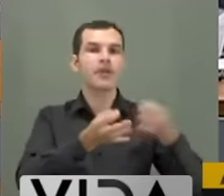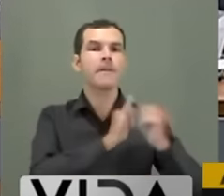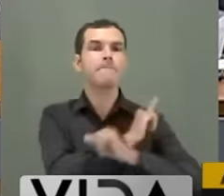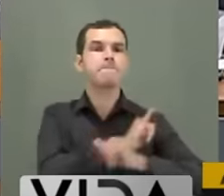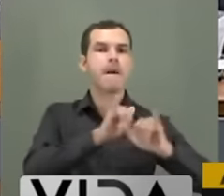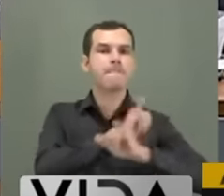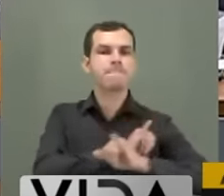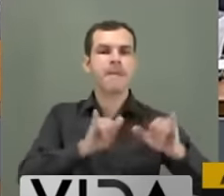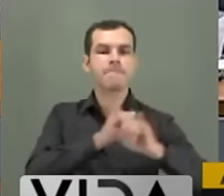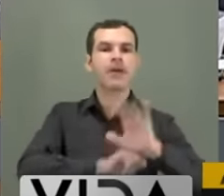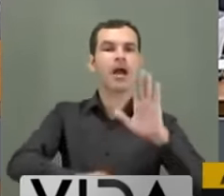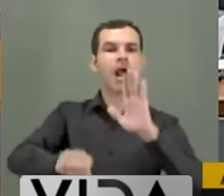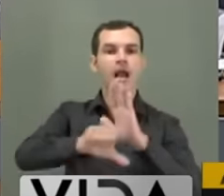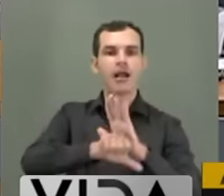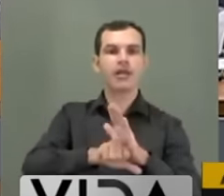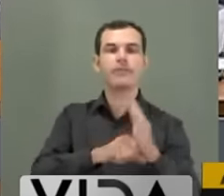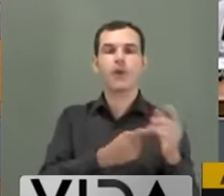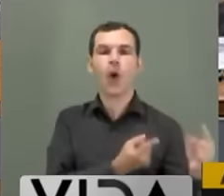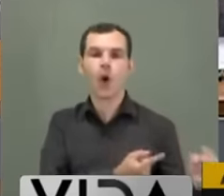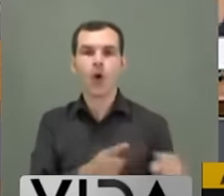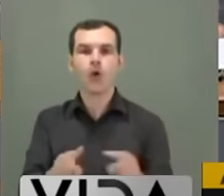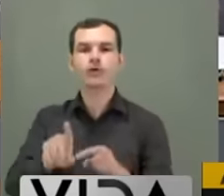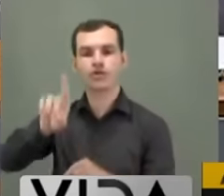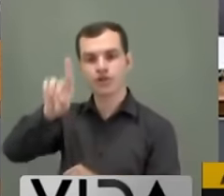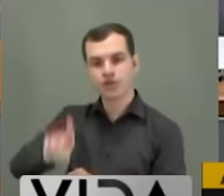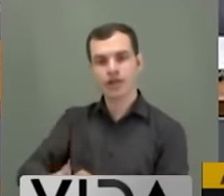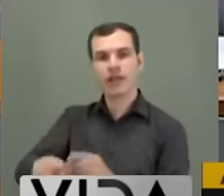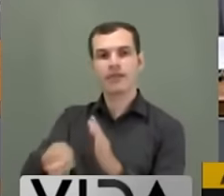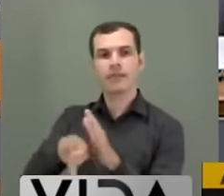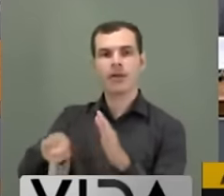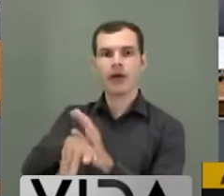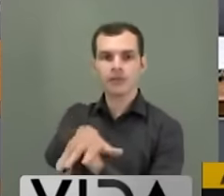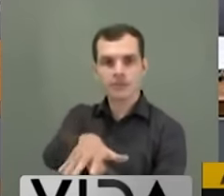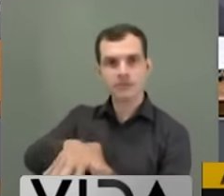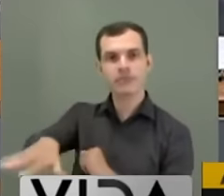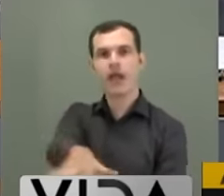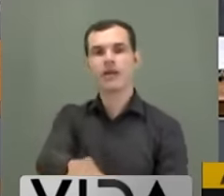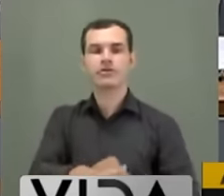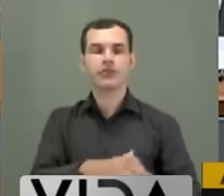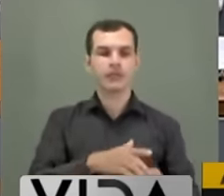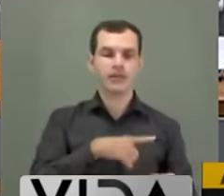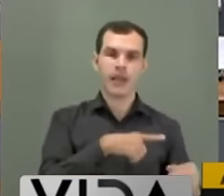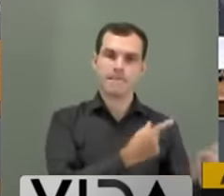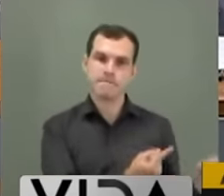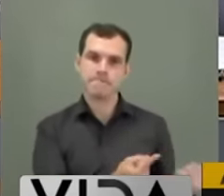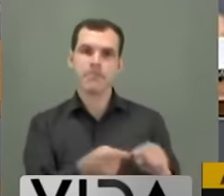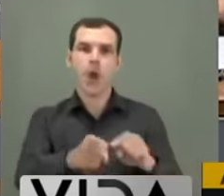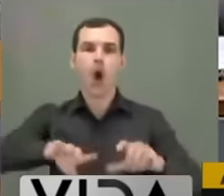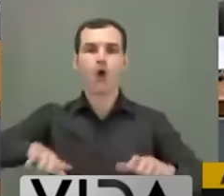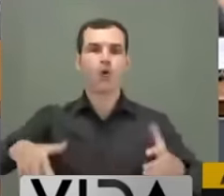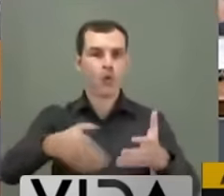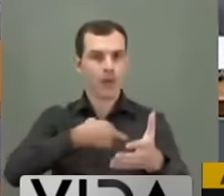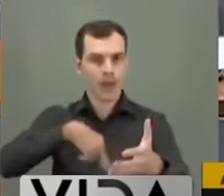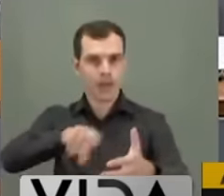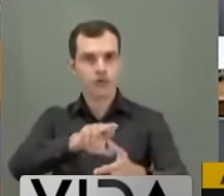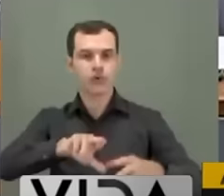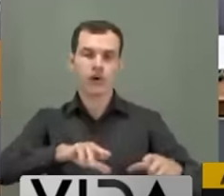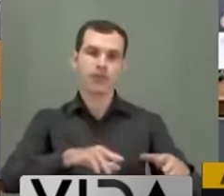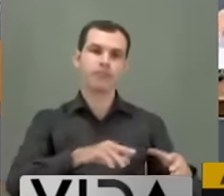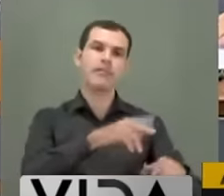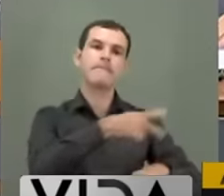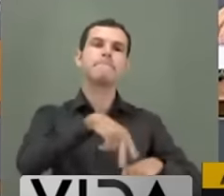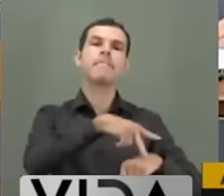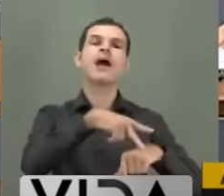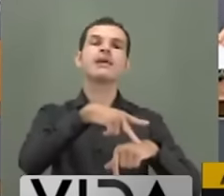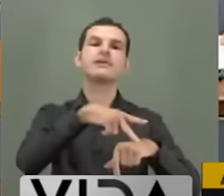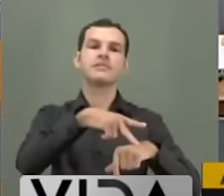crime contra o direito de propriedade, para pregar crime de ódio contra pessoas, grupos religiosos, países,